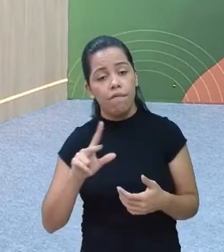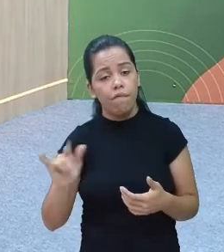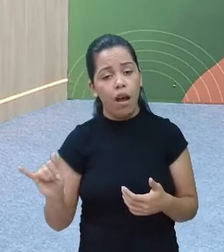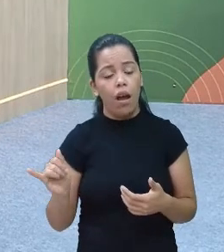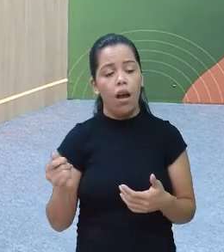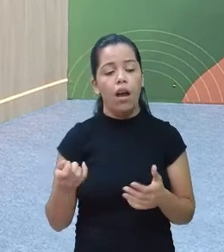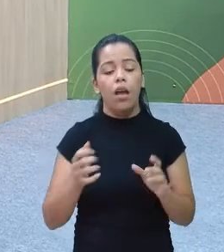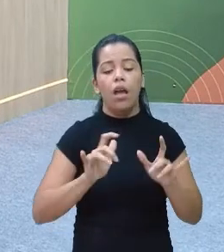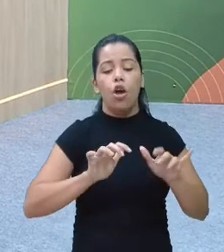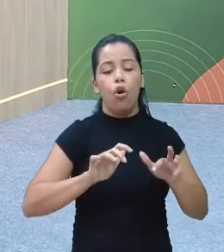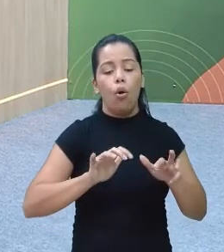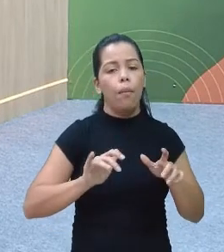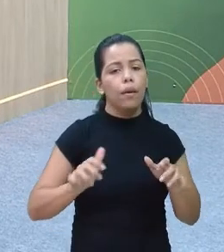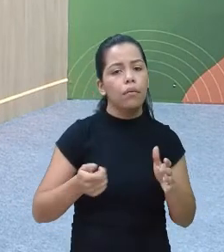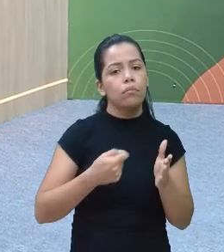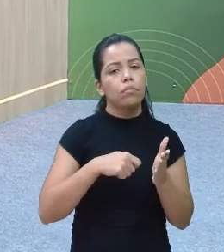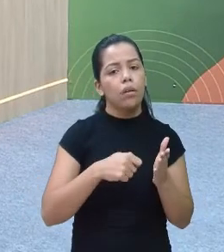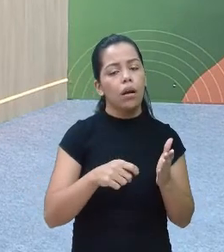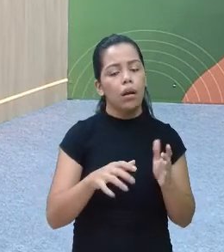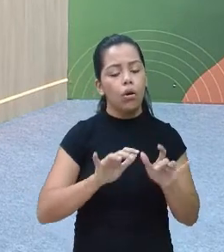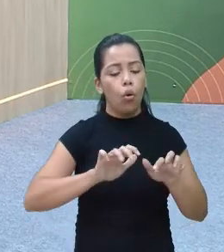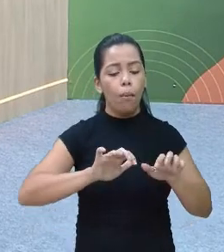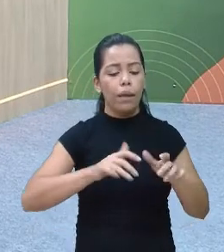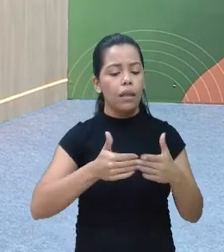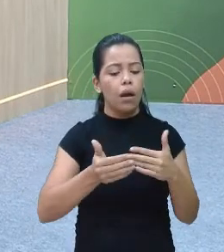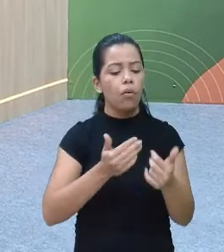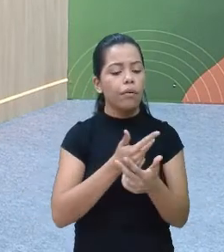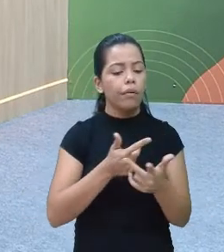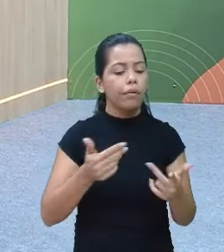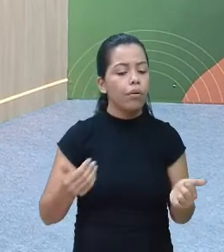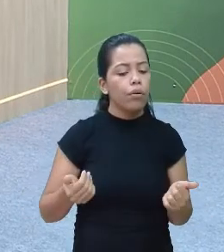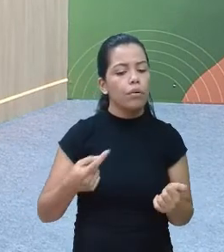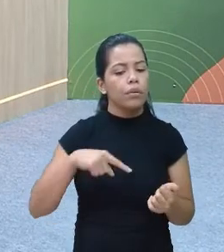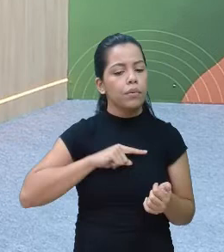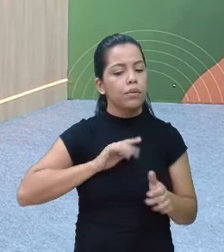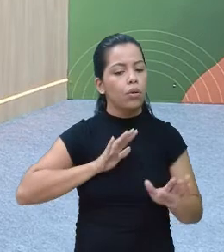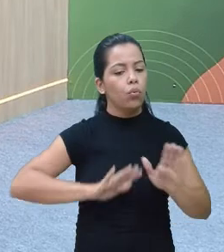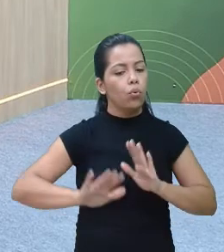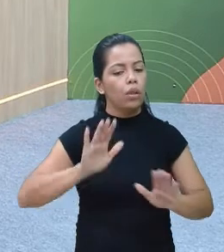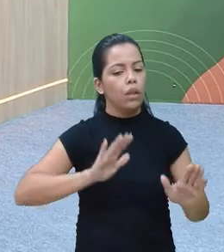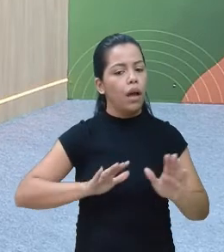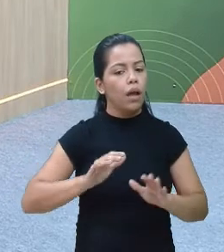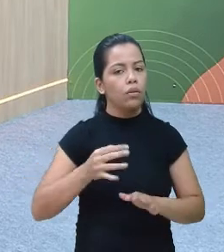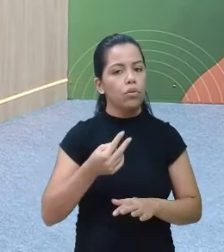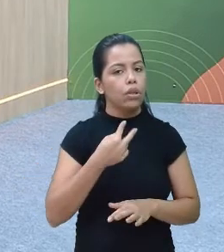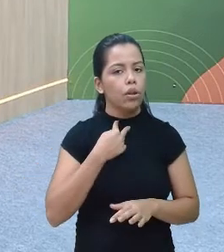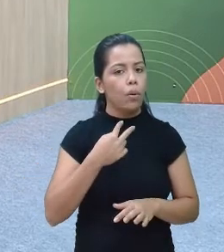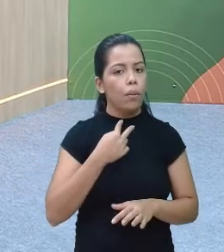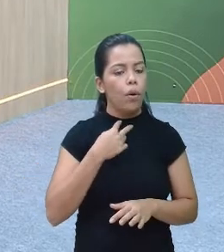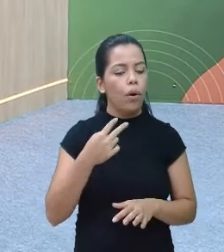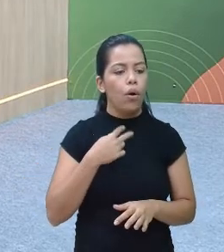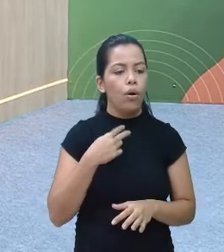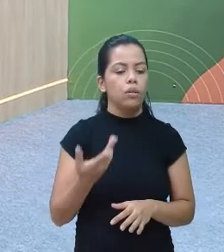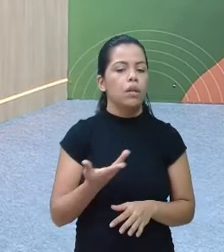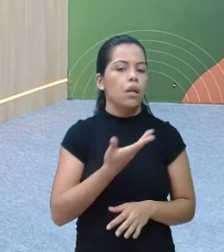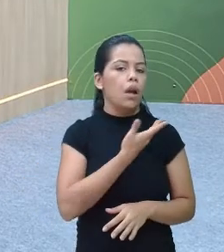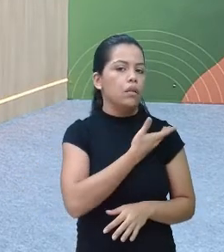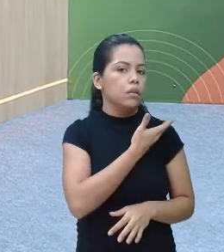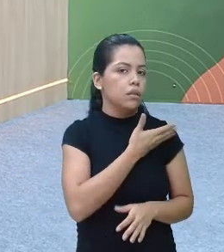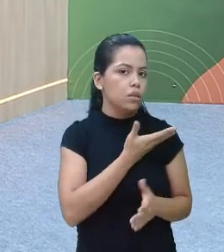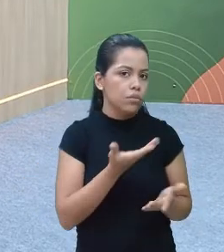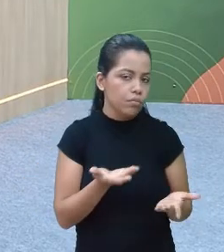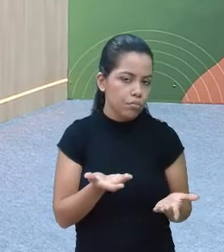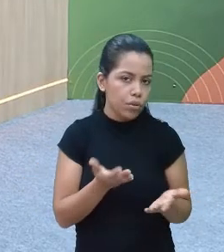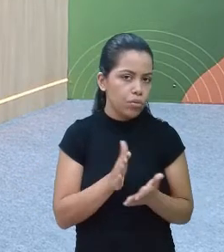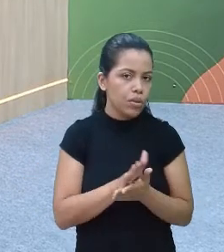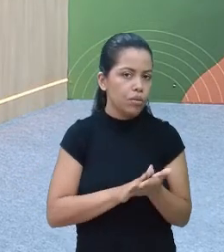sejamos nem racistas, nem preconceituosos de nenhuma forma, nem homofóbicos. Então, e é muito necessário também